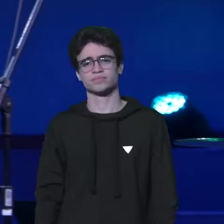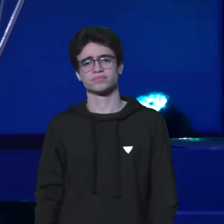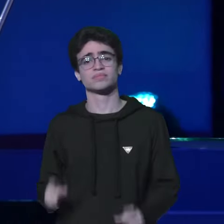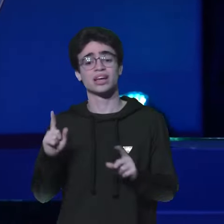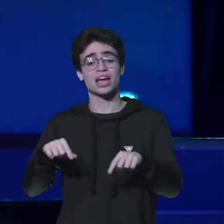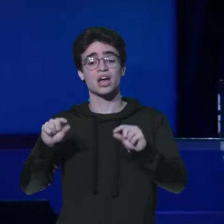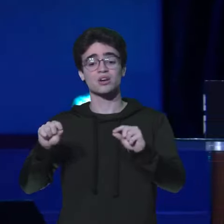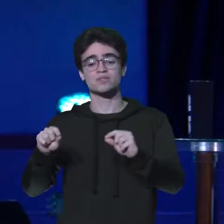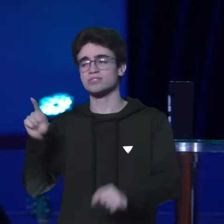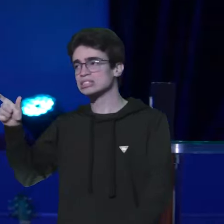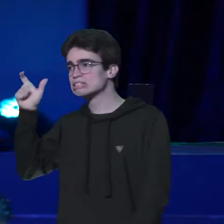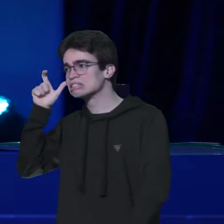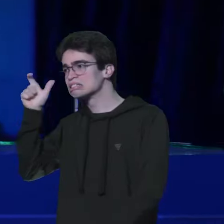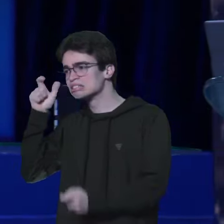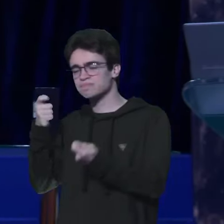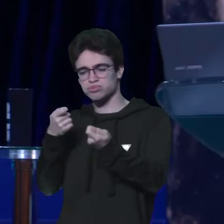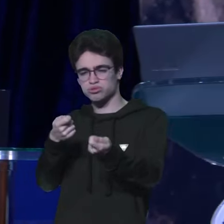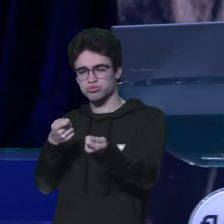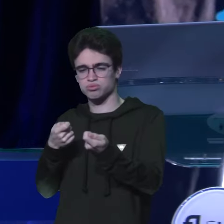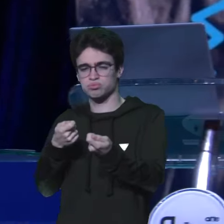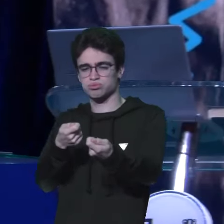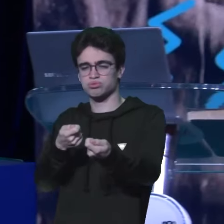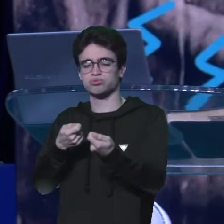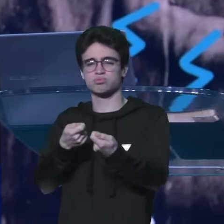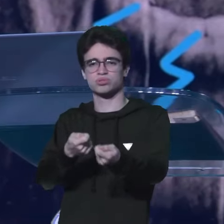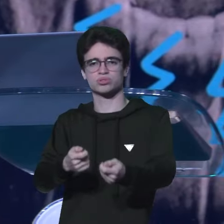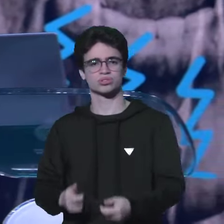É a voz de Piton.